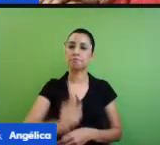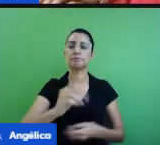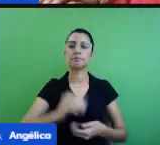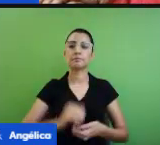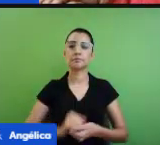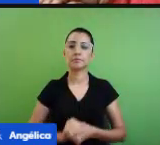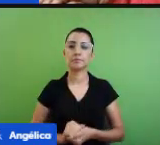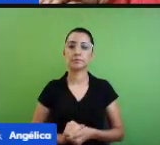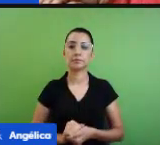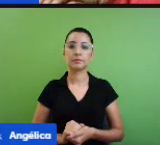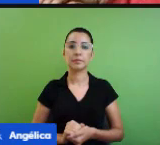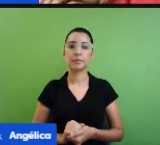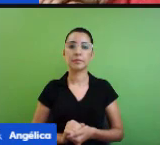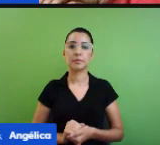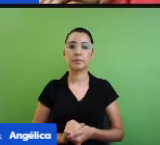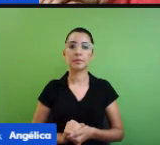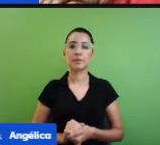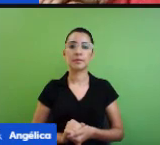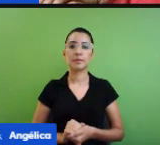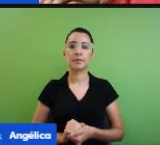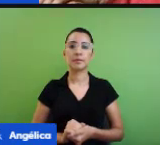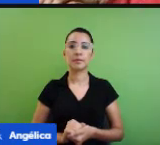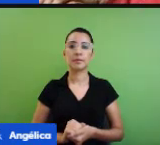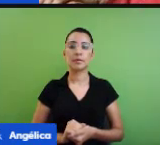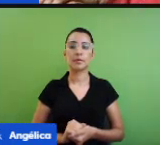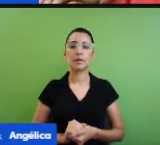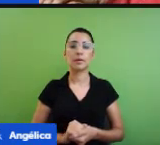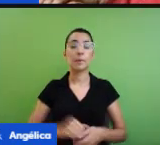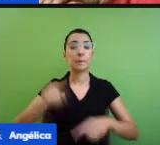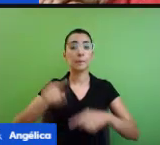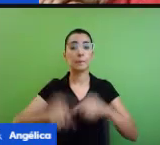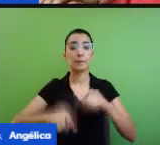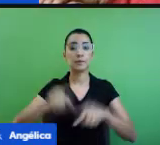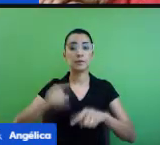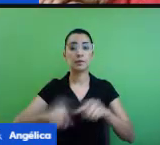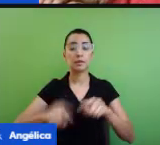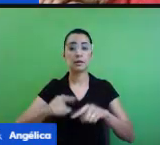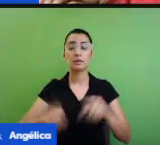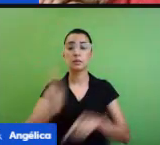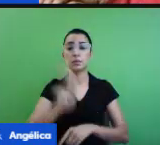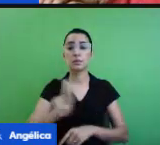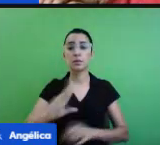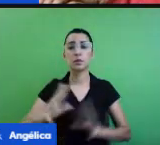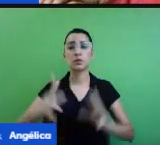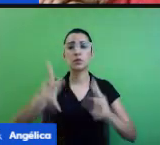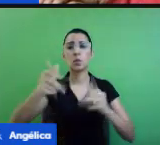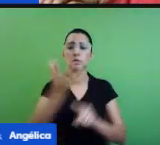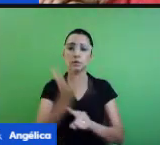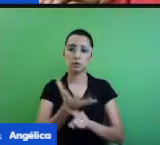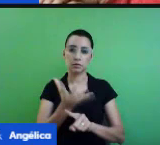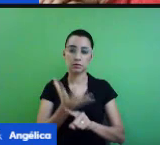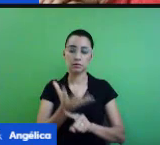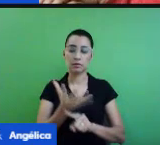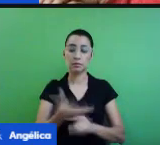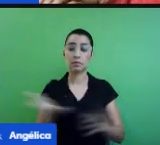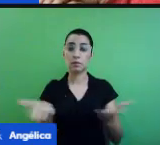ele perpassa por todos os componentes curriculares. Então, nós vamos mostrar